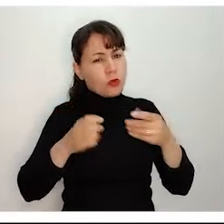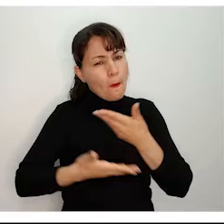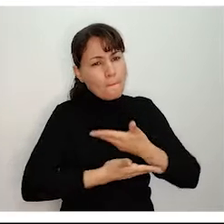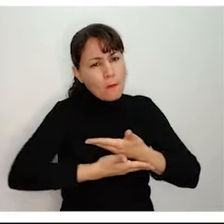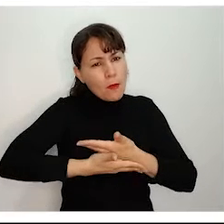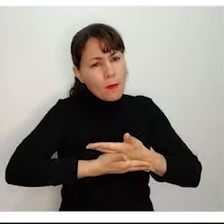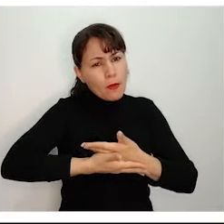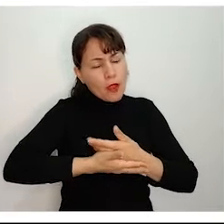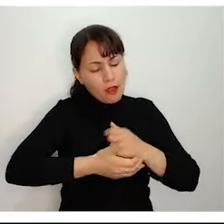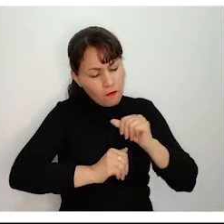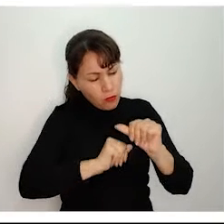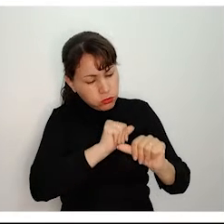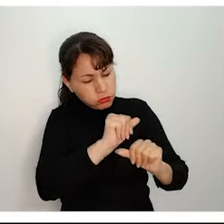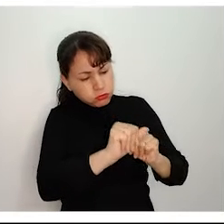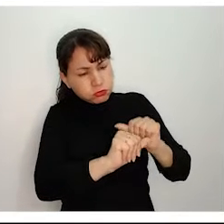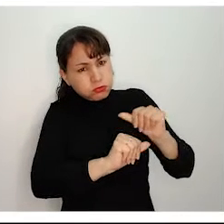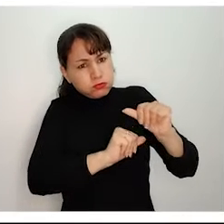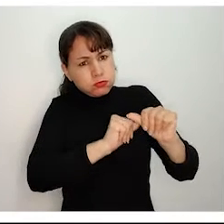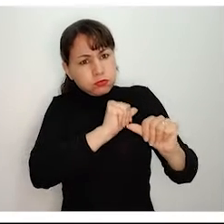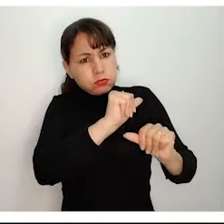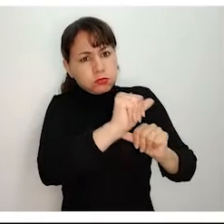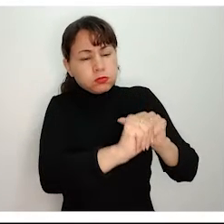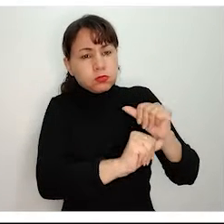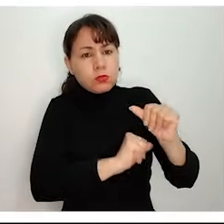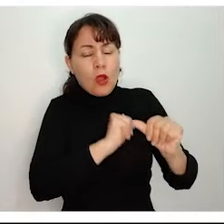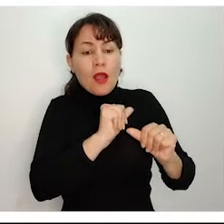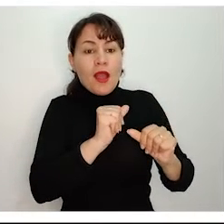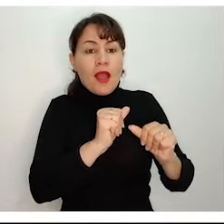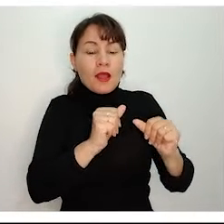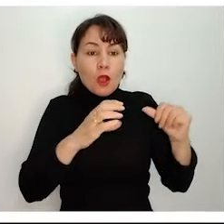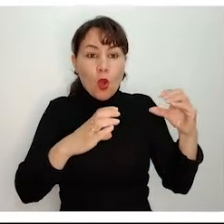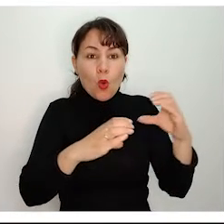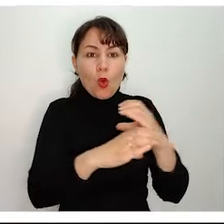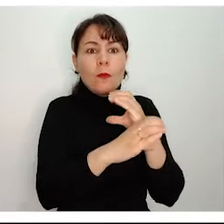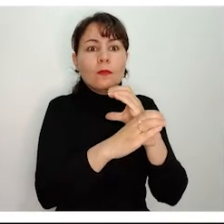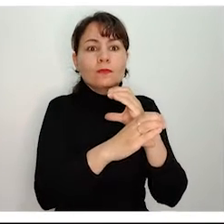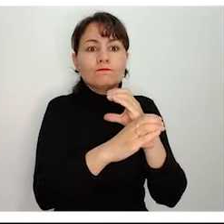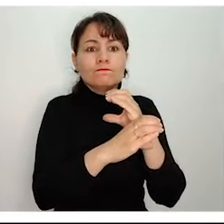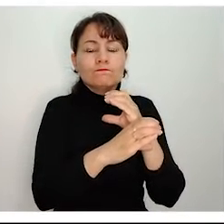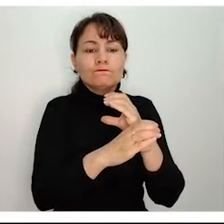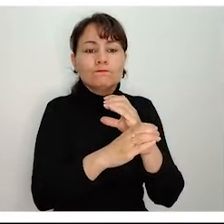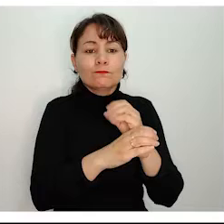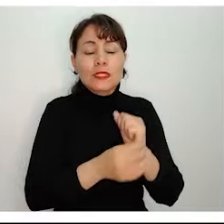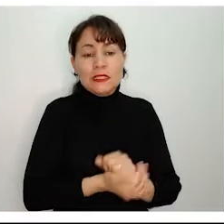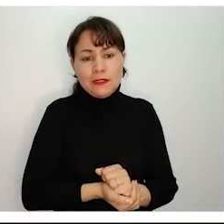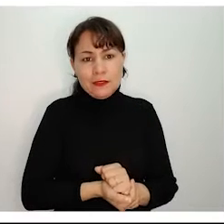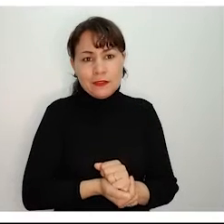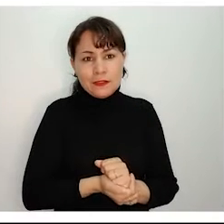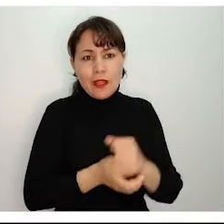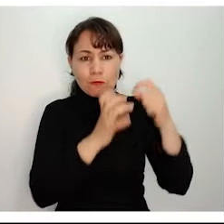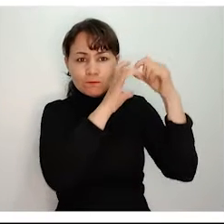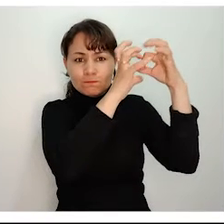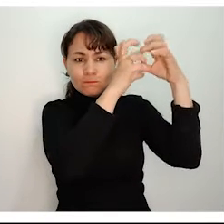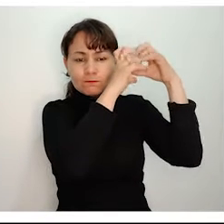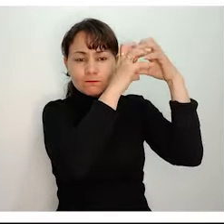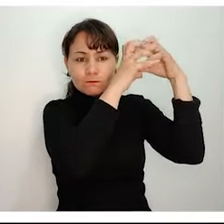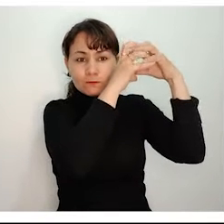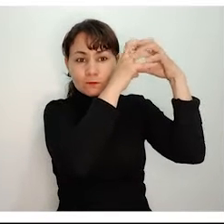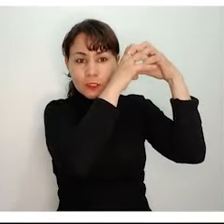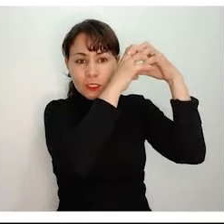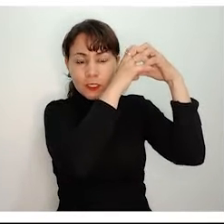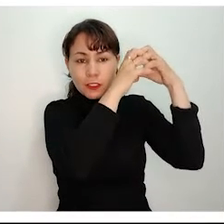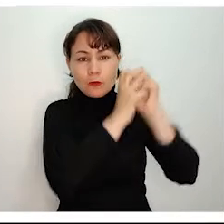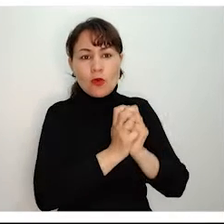tubo que eu falei para vocês, que vai se enrolando, até formar, então, o que é